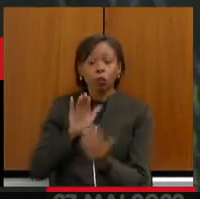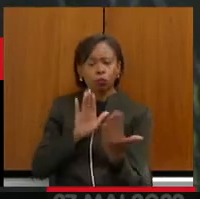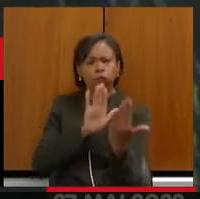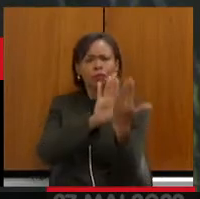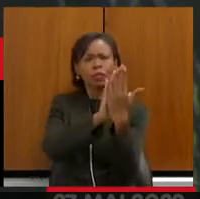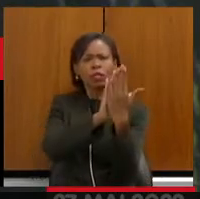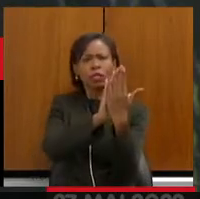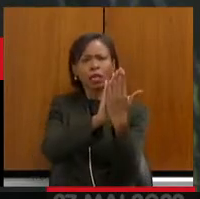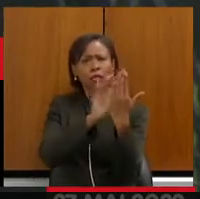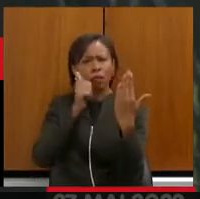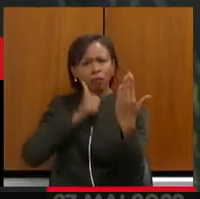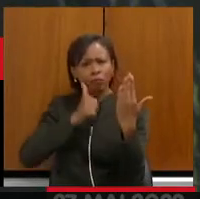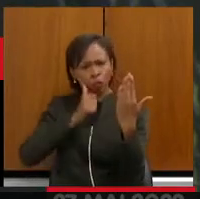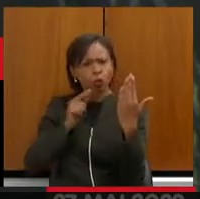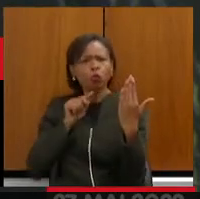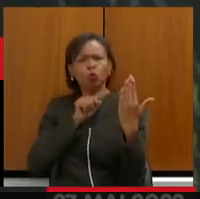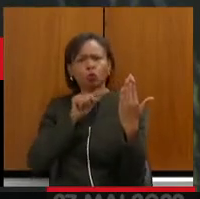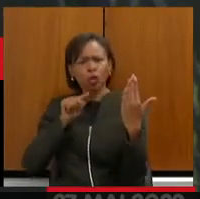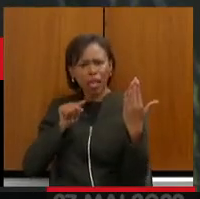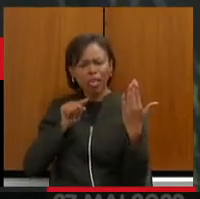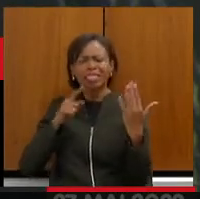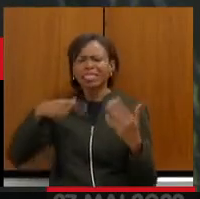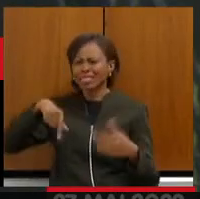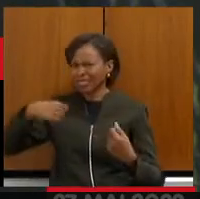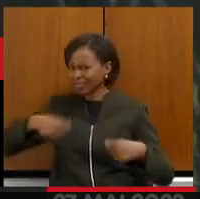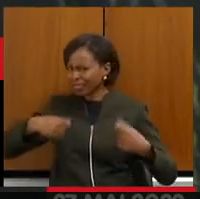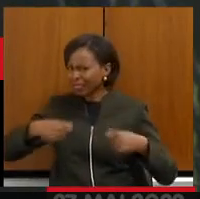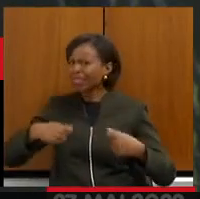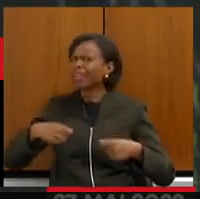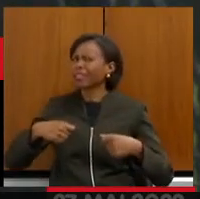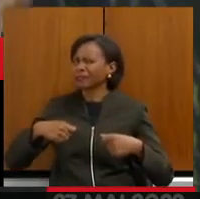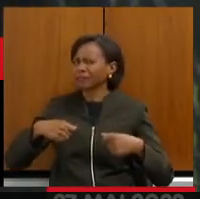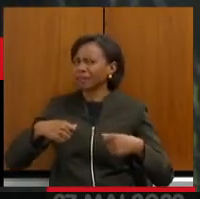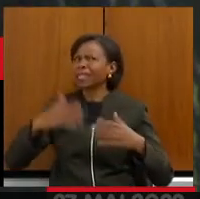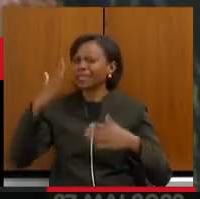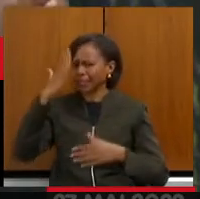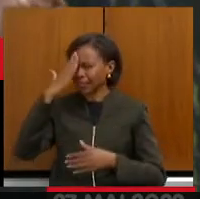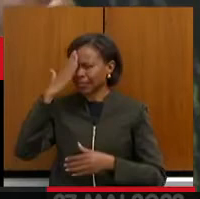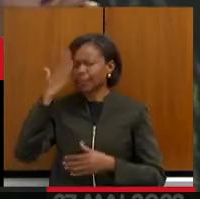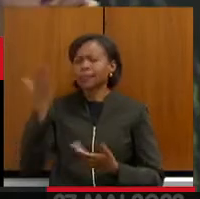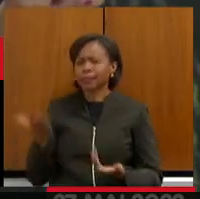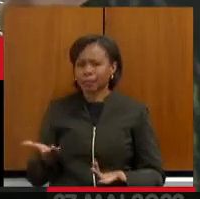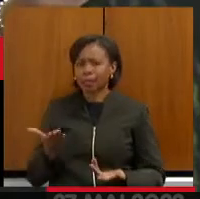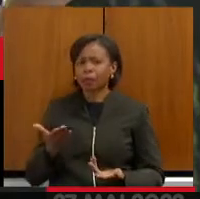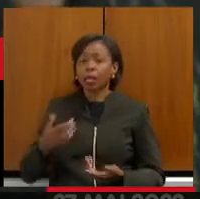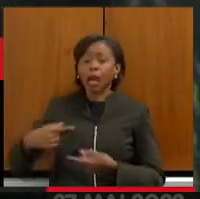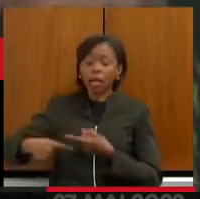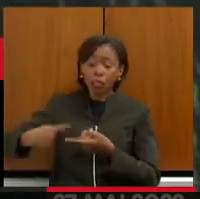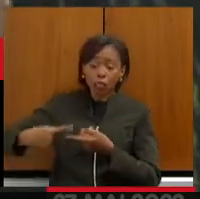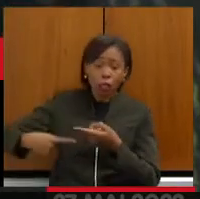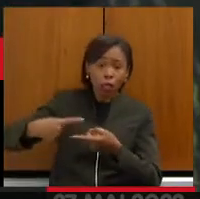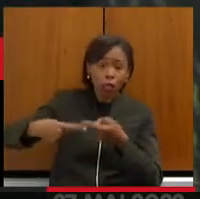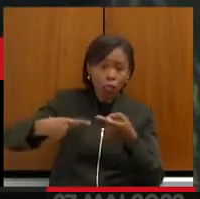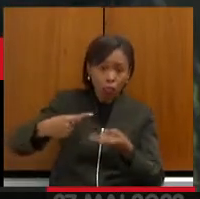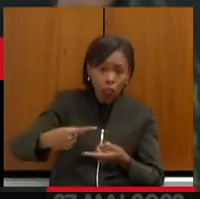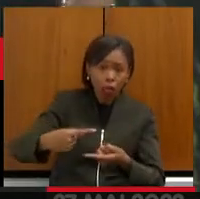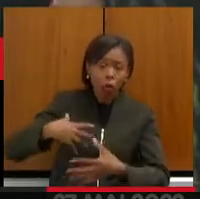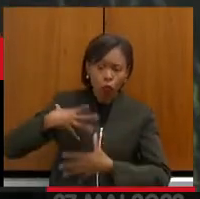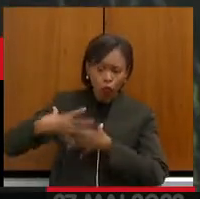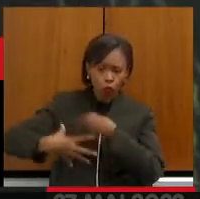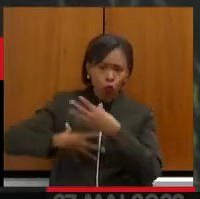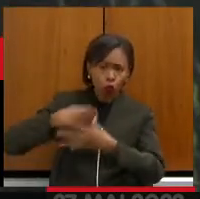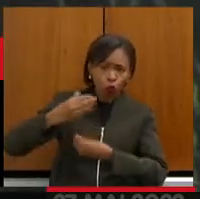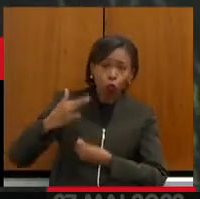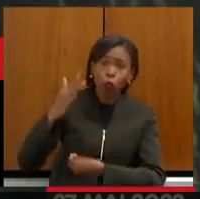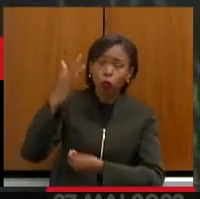mulheres nós sabemos das nossas necessidades para que essa geração que tá aí pela geração que está